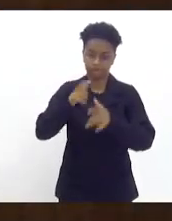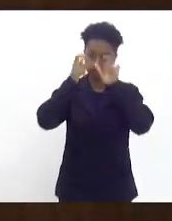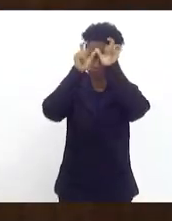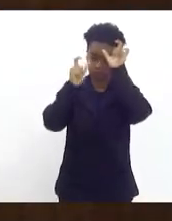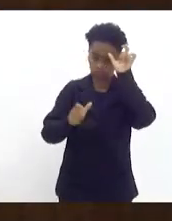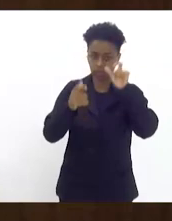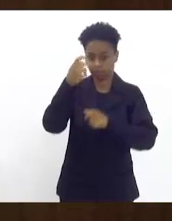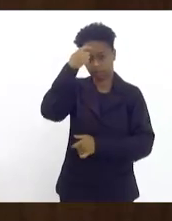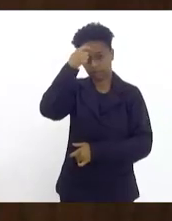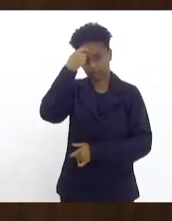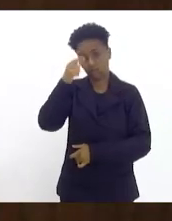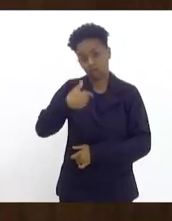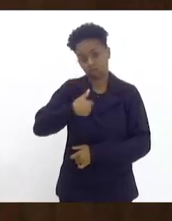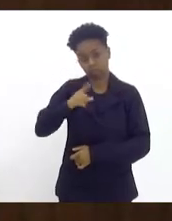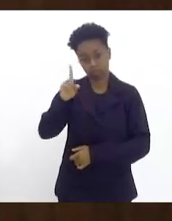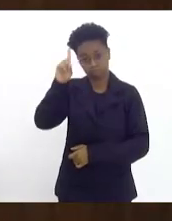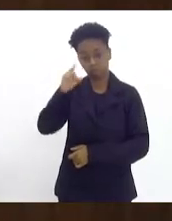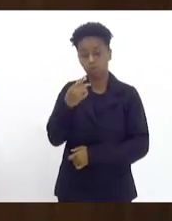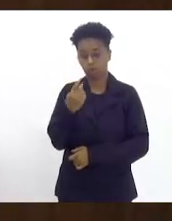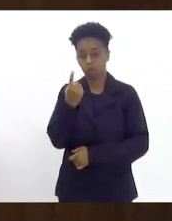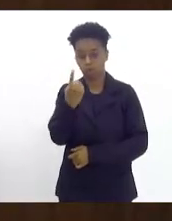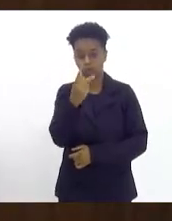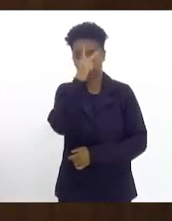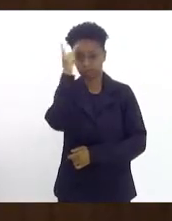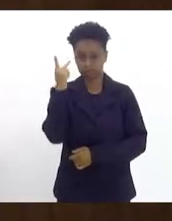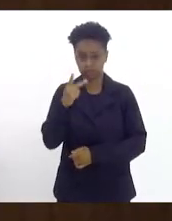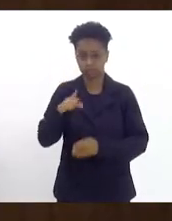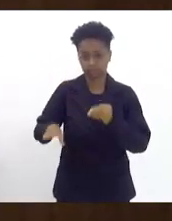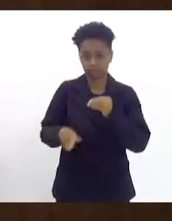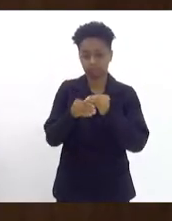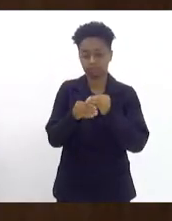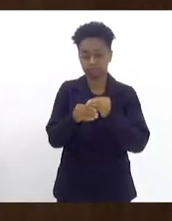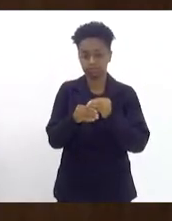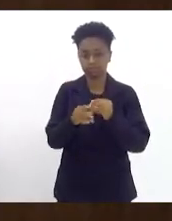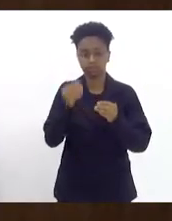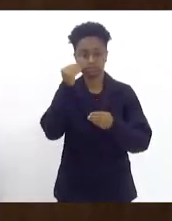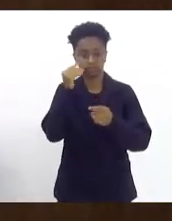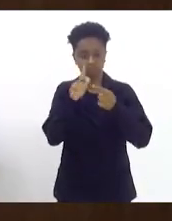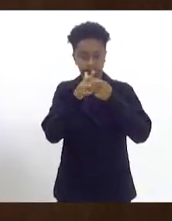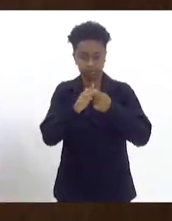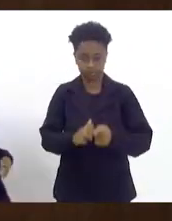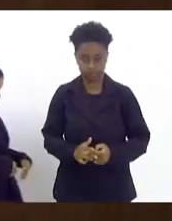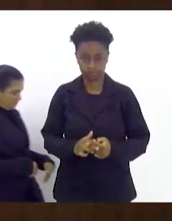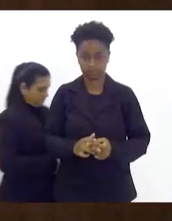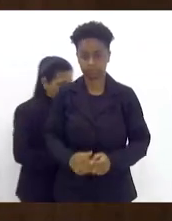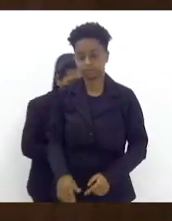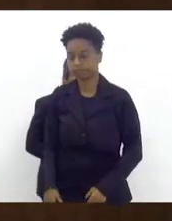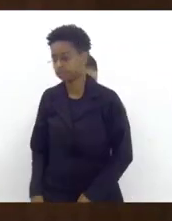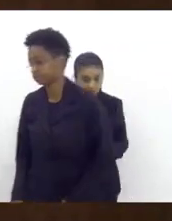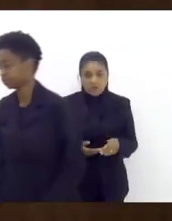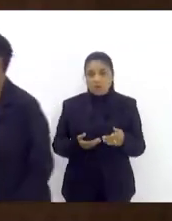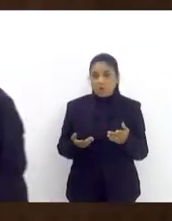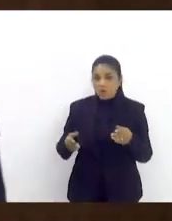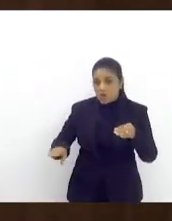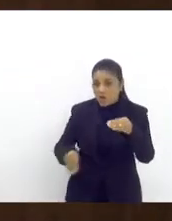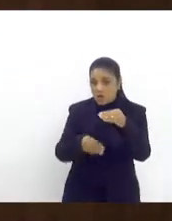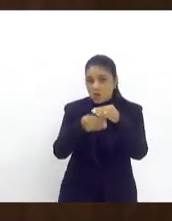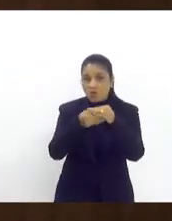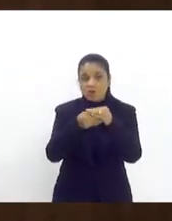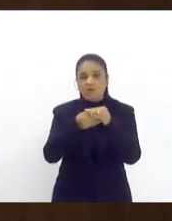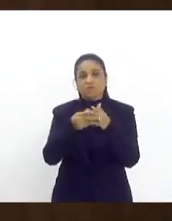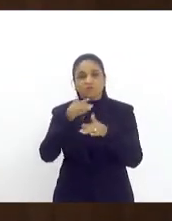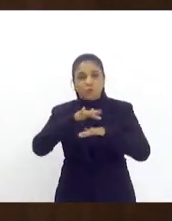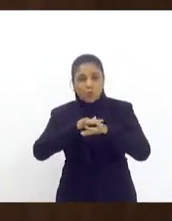eu fui uma das pessoas que emendou o projeto no sentido de aperfeiçoar para incluir um outro grave problema de saúde